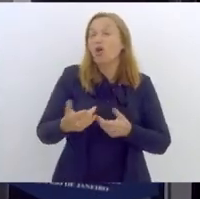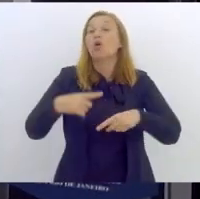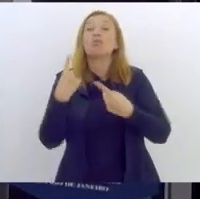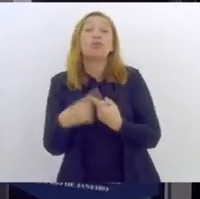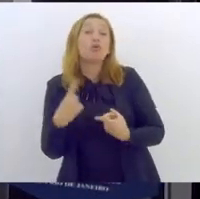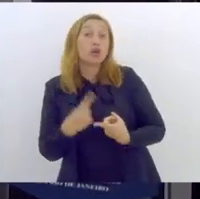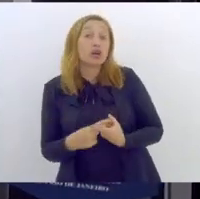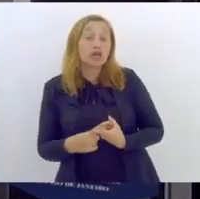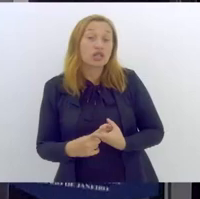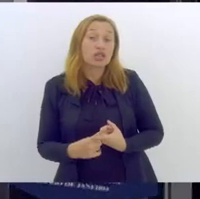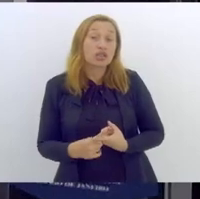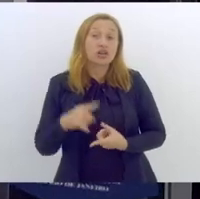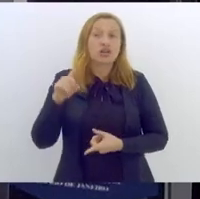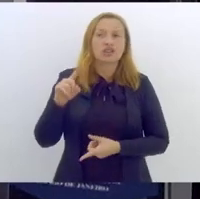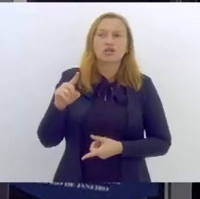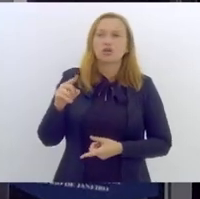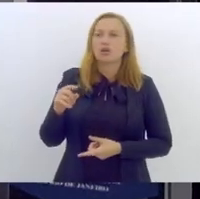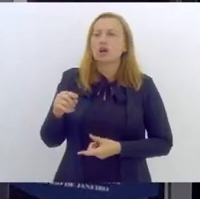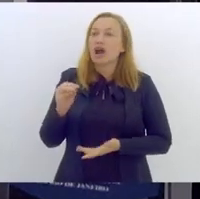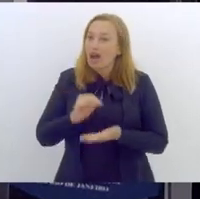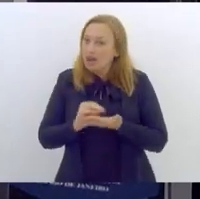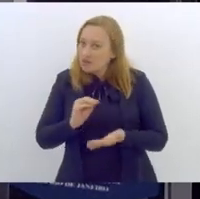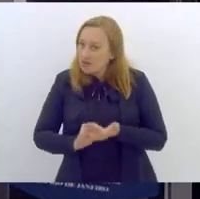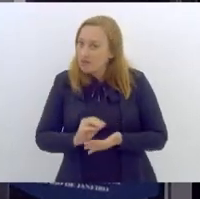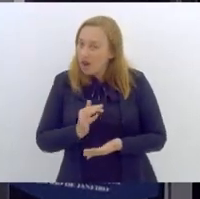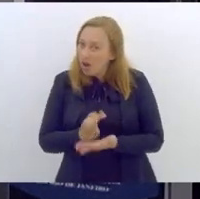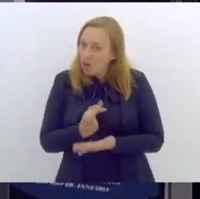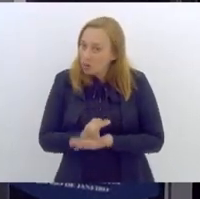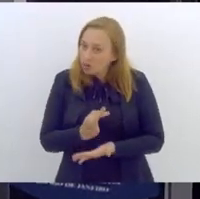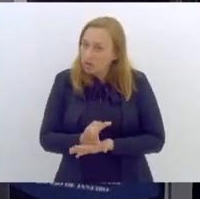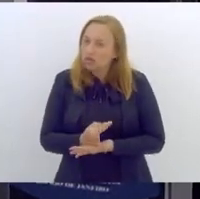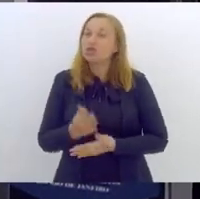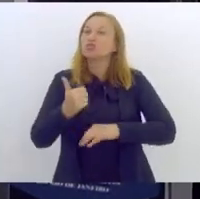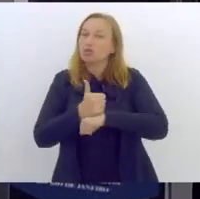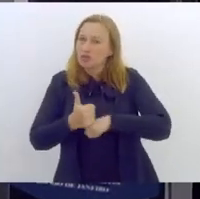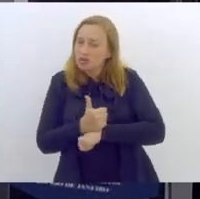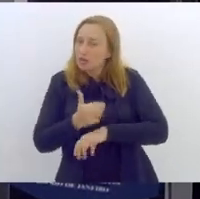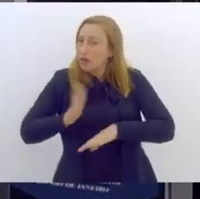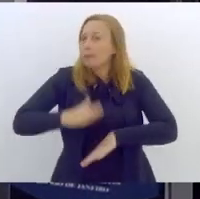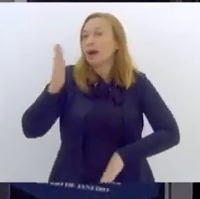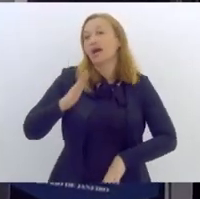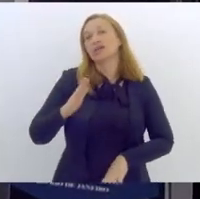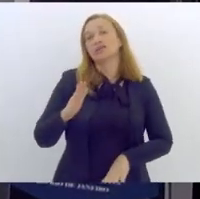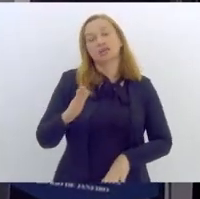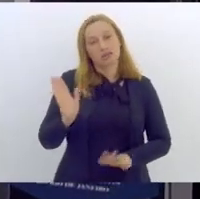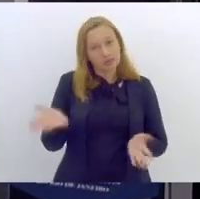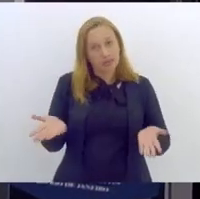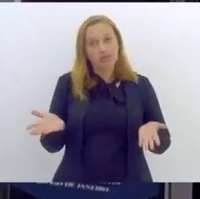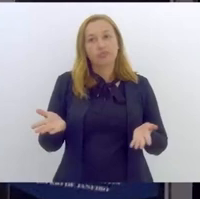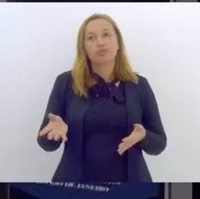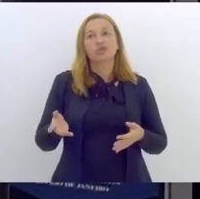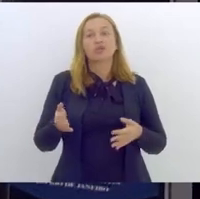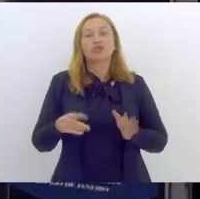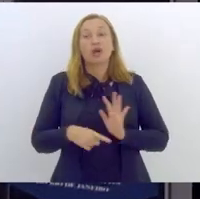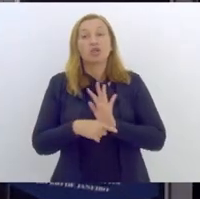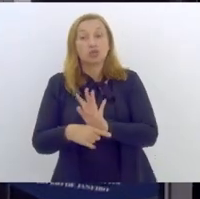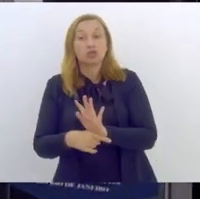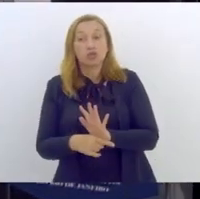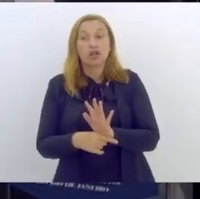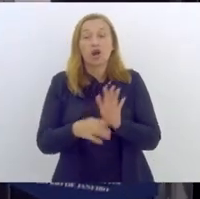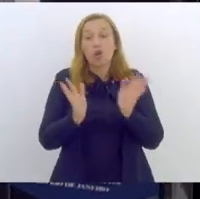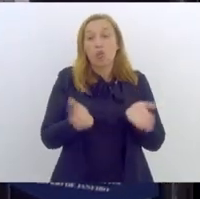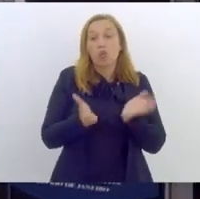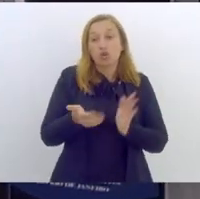a a vacância Ela é bem maior eu sou trabalhando aqui com a vacância do cargo de ingresso que pra auxiliar hoje é